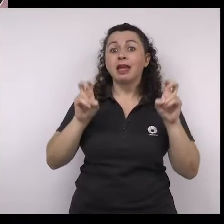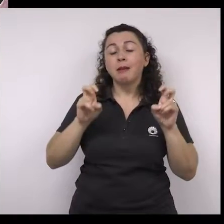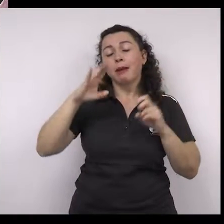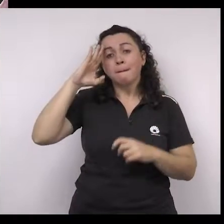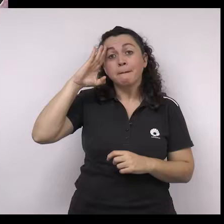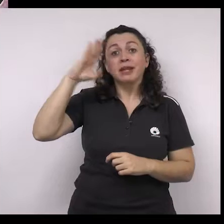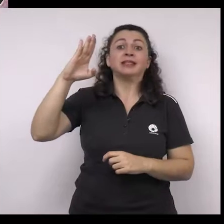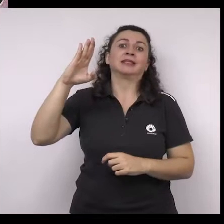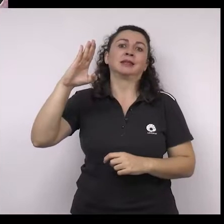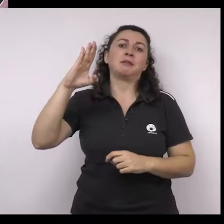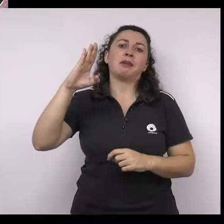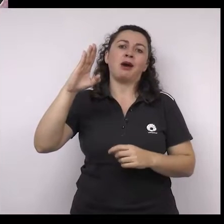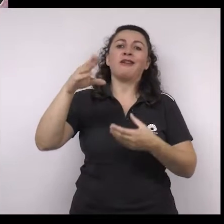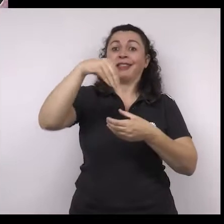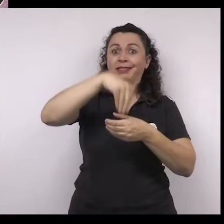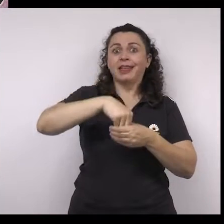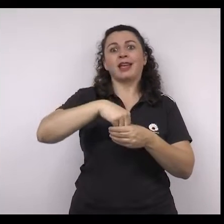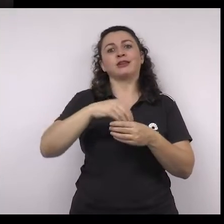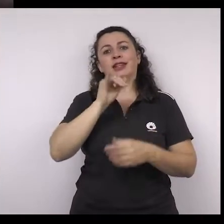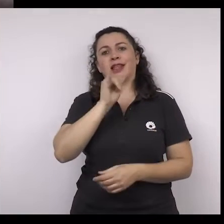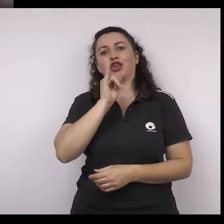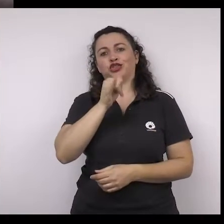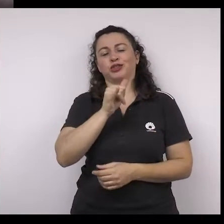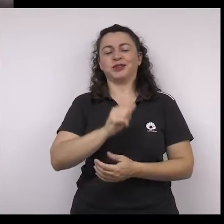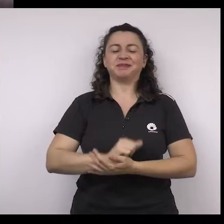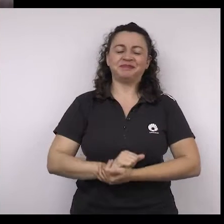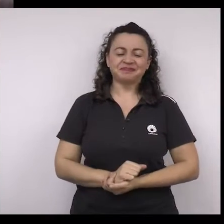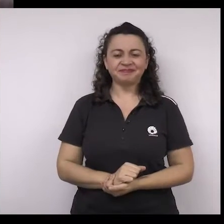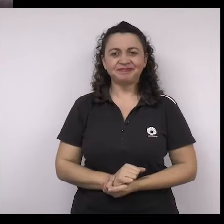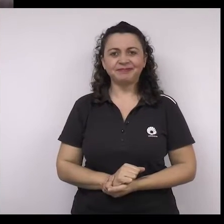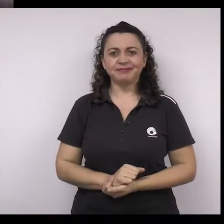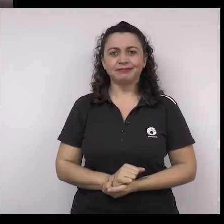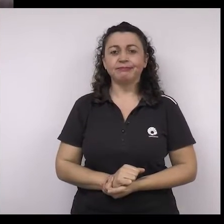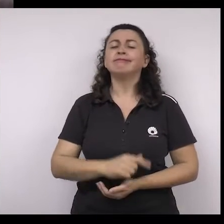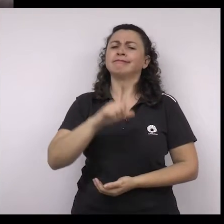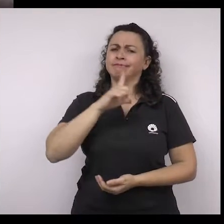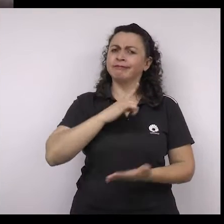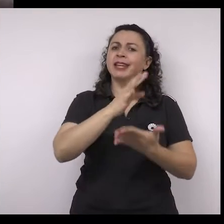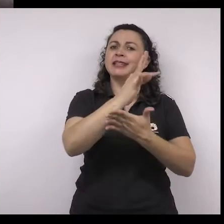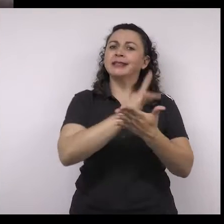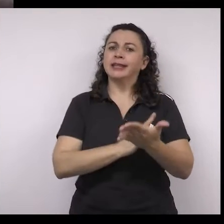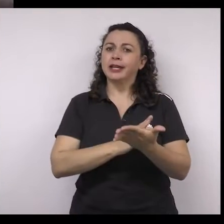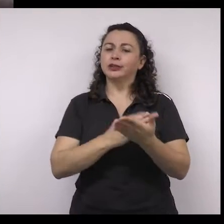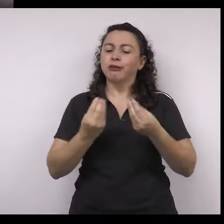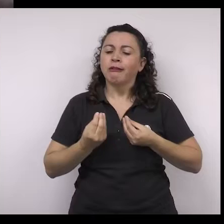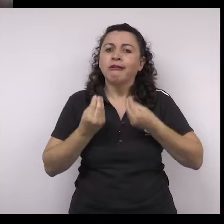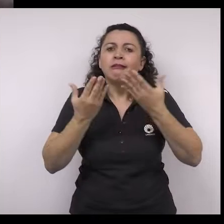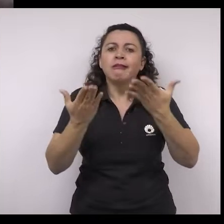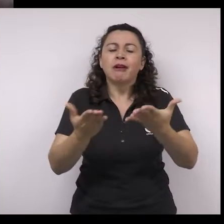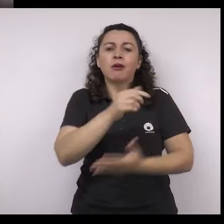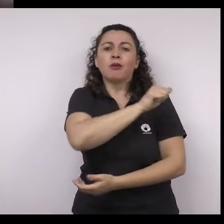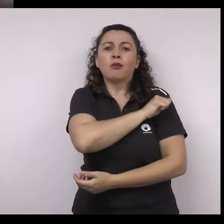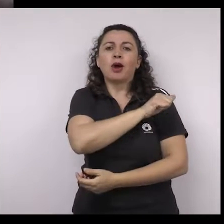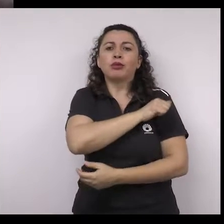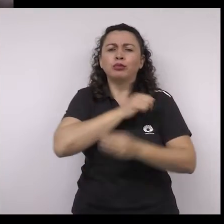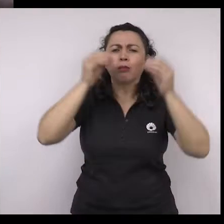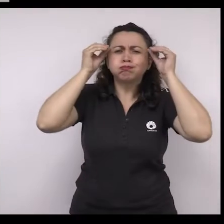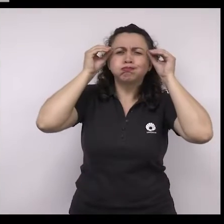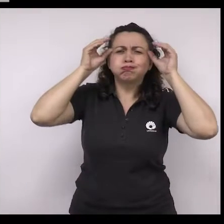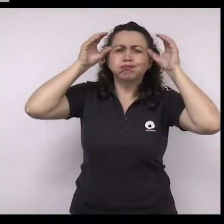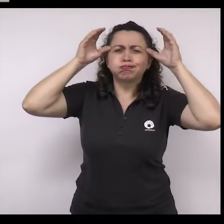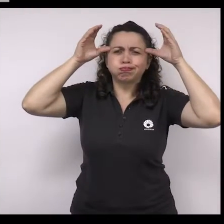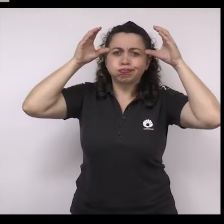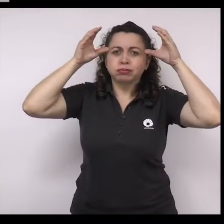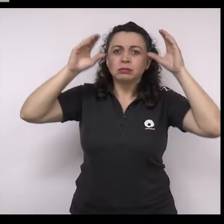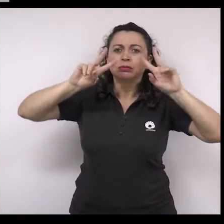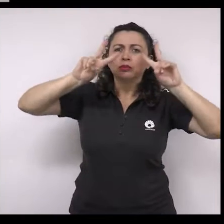tema tratado nessa narrativa. São textos que propiciam a esses alunos ampliar sua visão cultural do